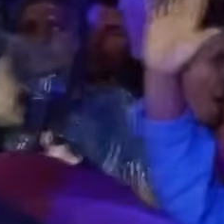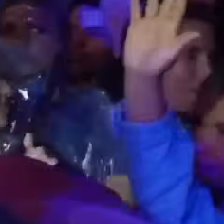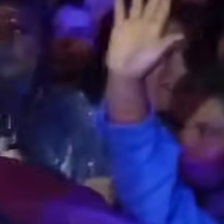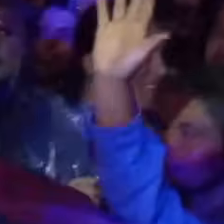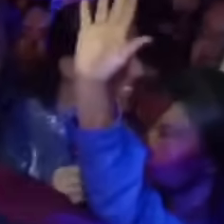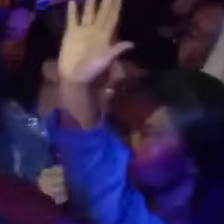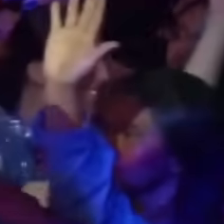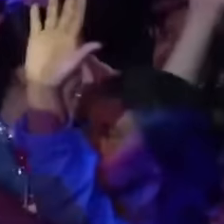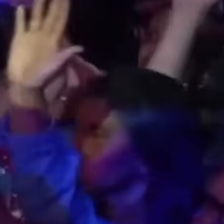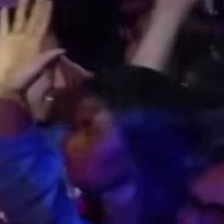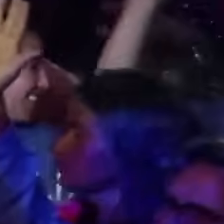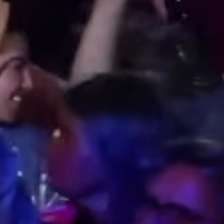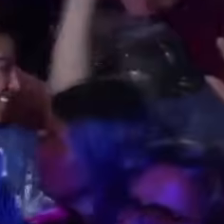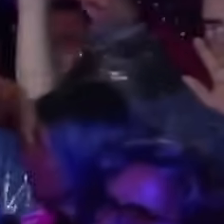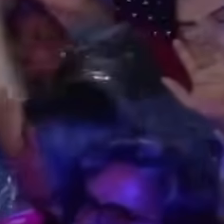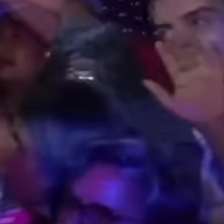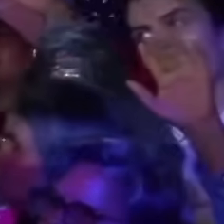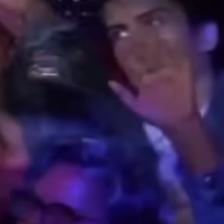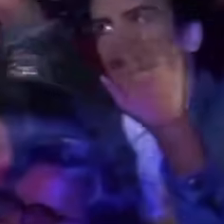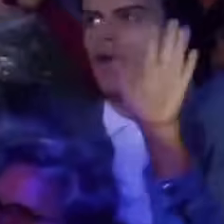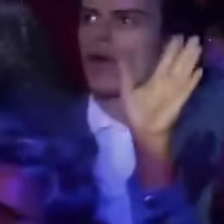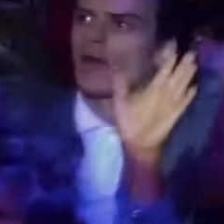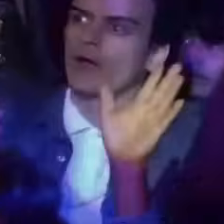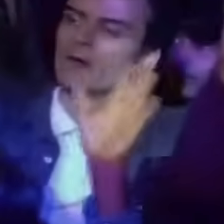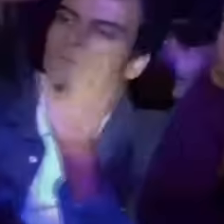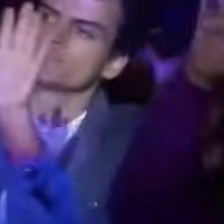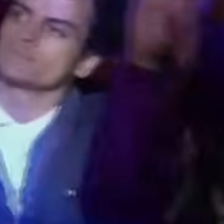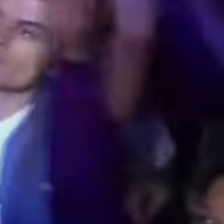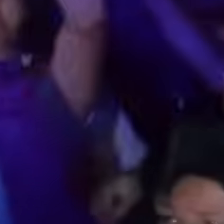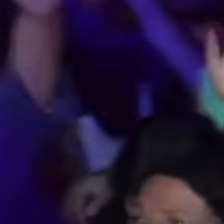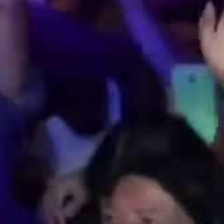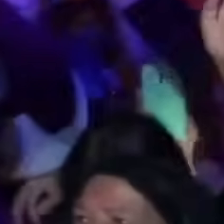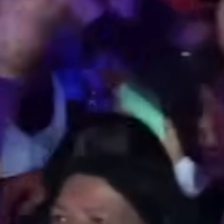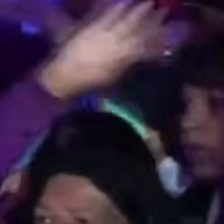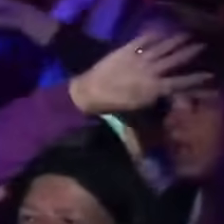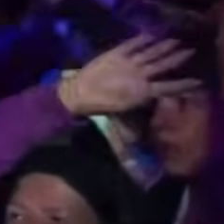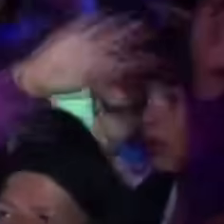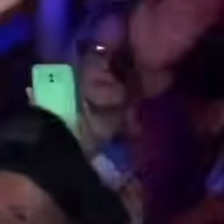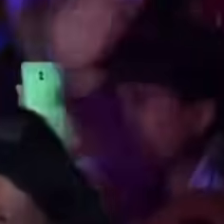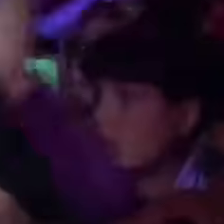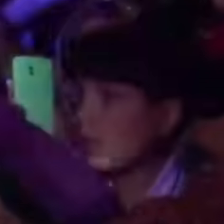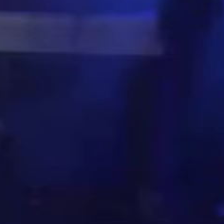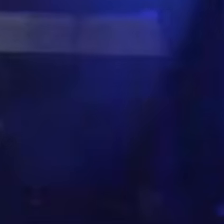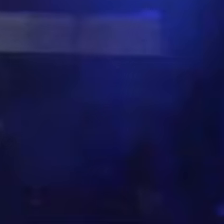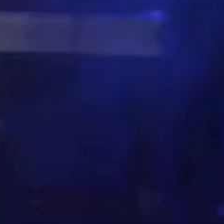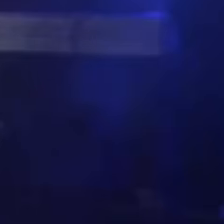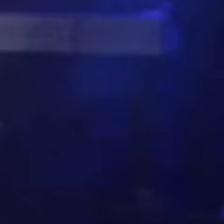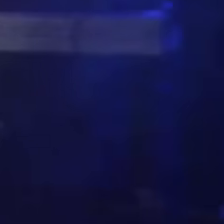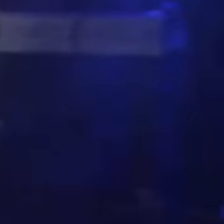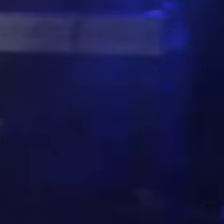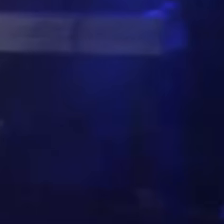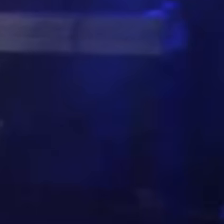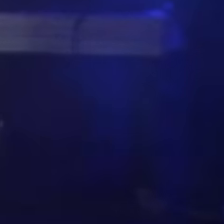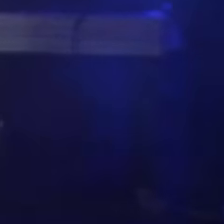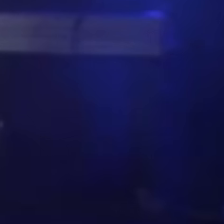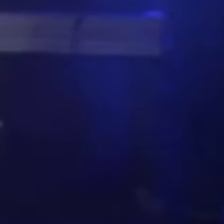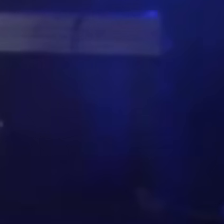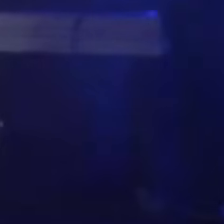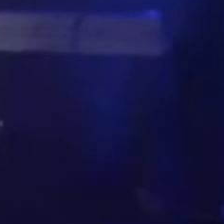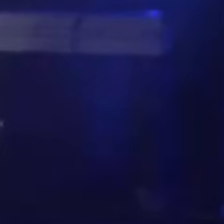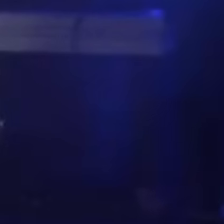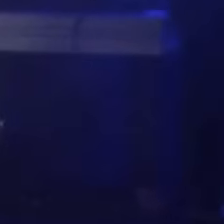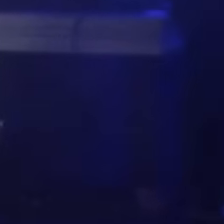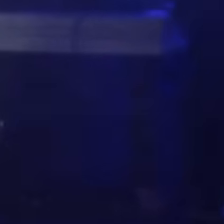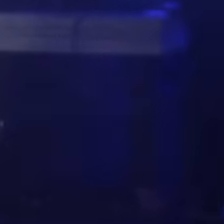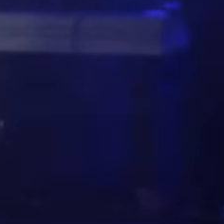aqui, ó. Viva o amor, a maior riqueza está no olhar de